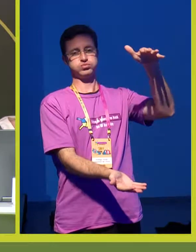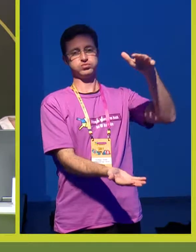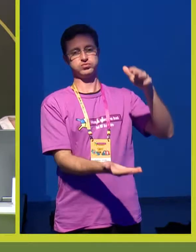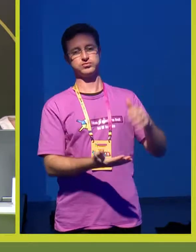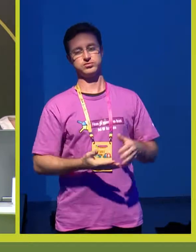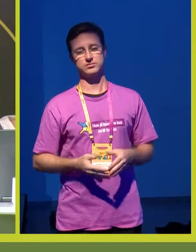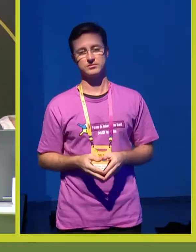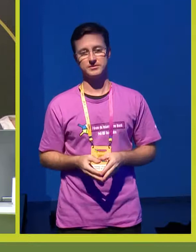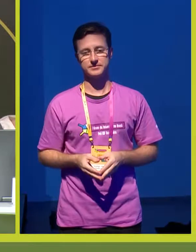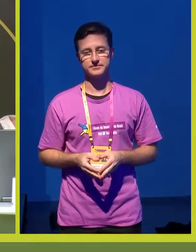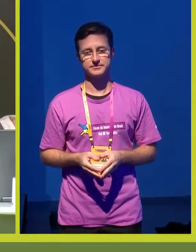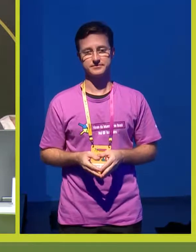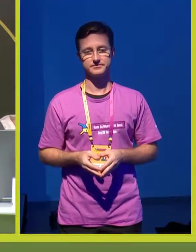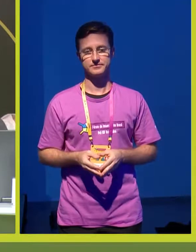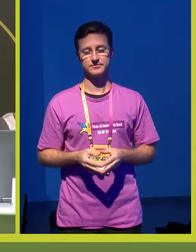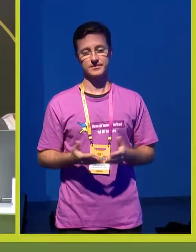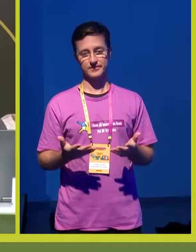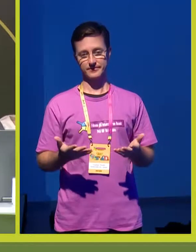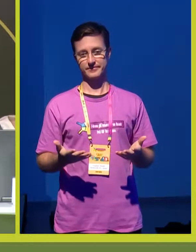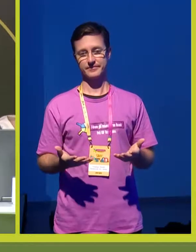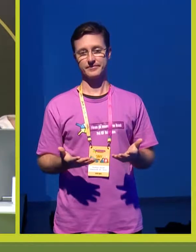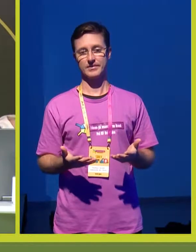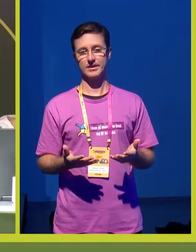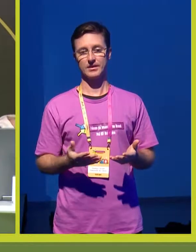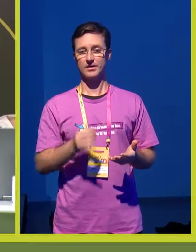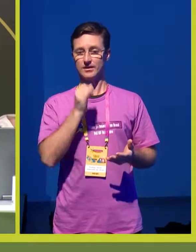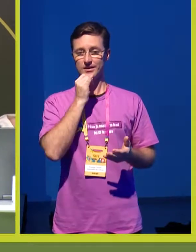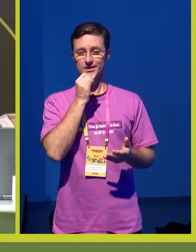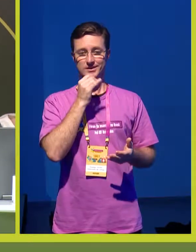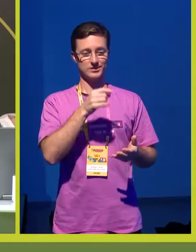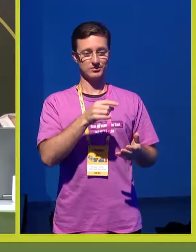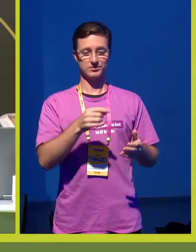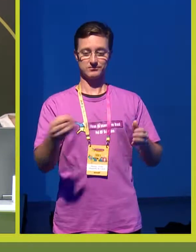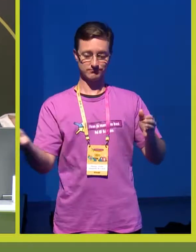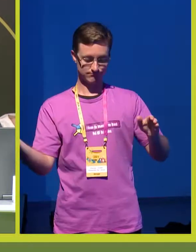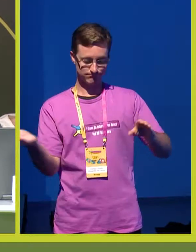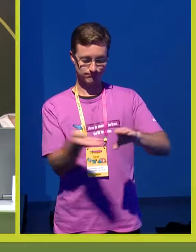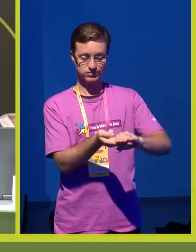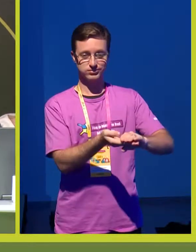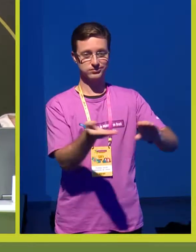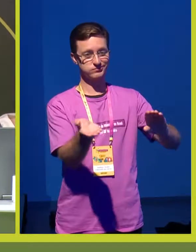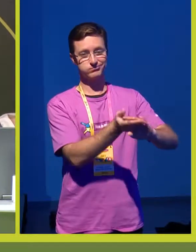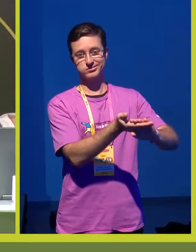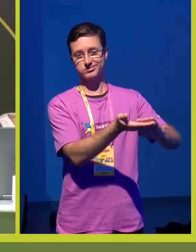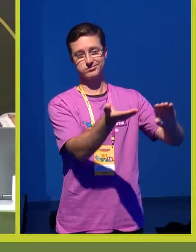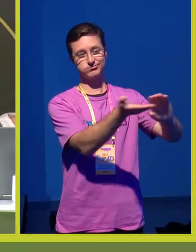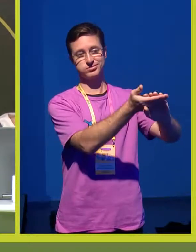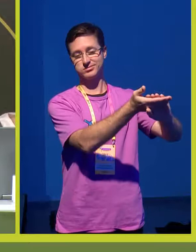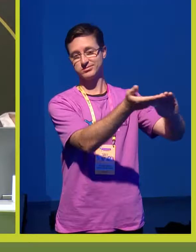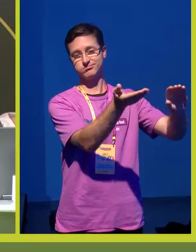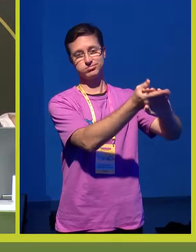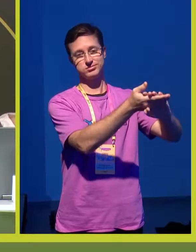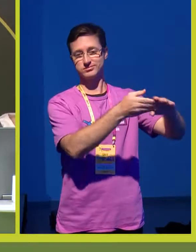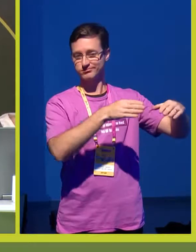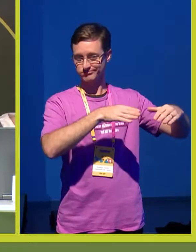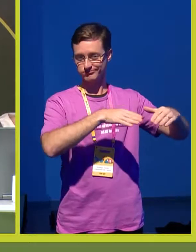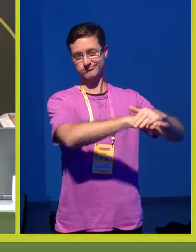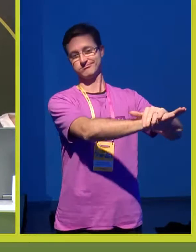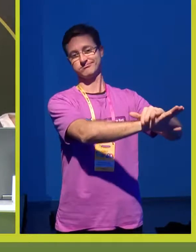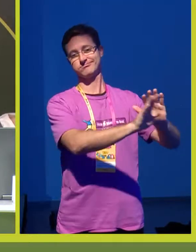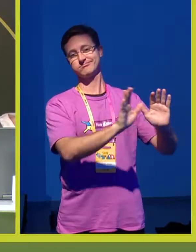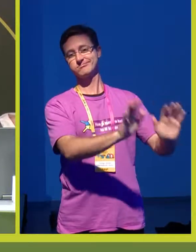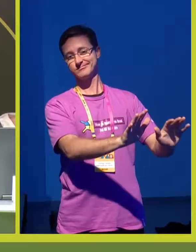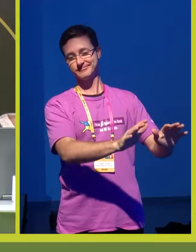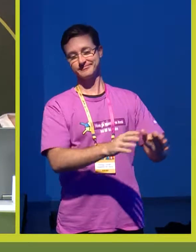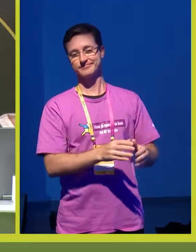já que, normalmente, a Polícia Federal, por exemplo, não consegue instaurar um inquérito em menos de 90 dias em Minas, e eles dificilmente